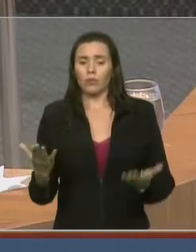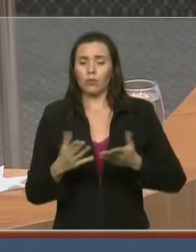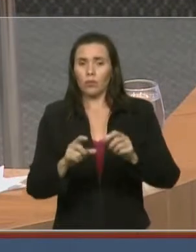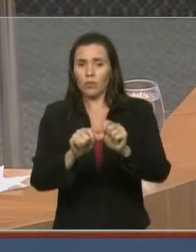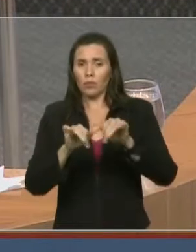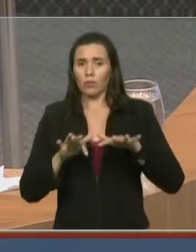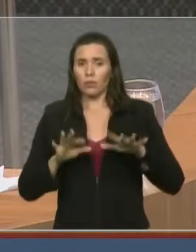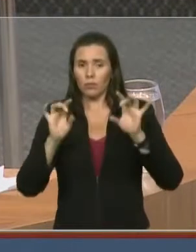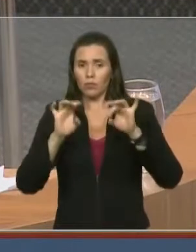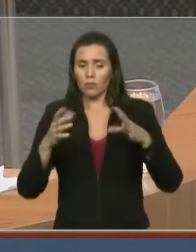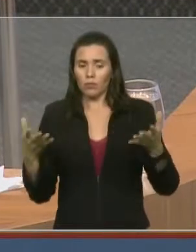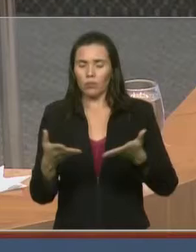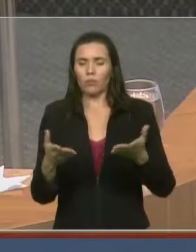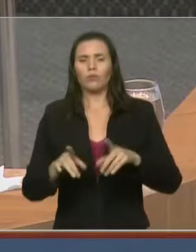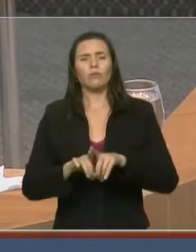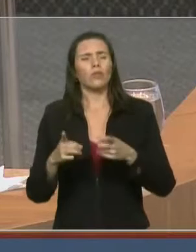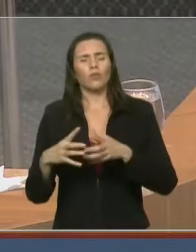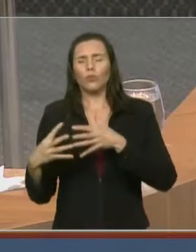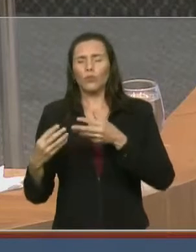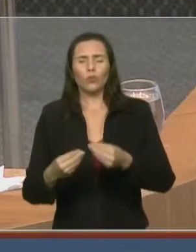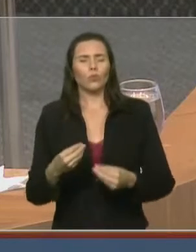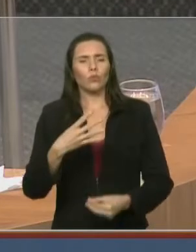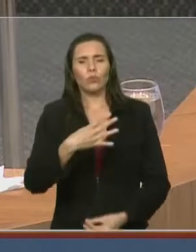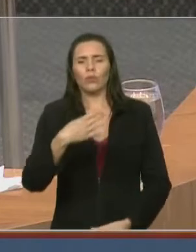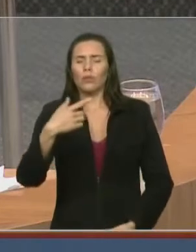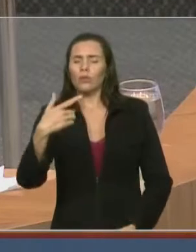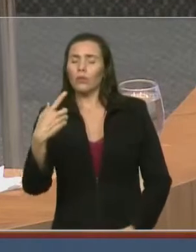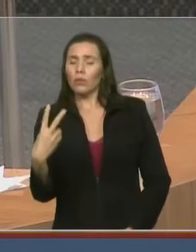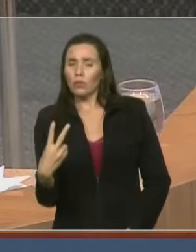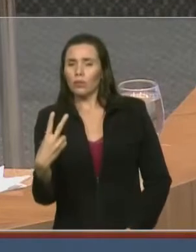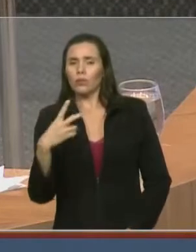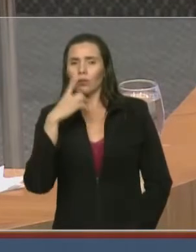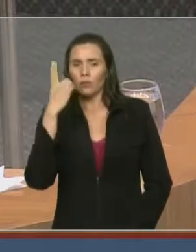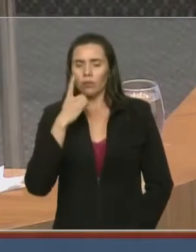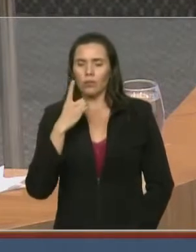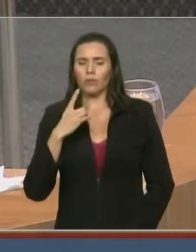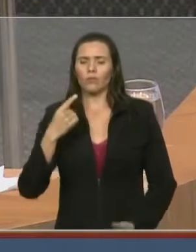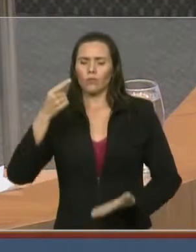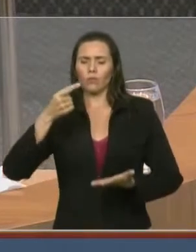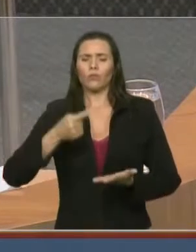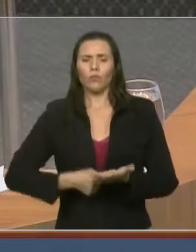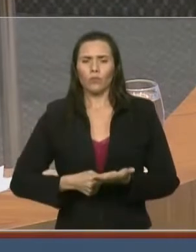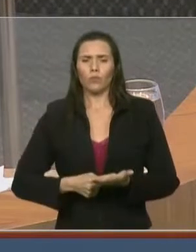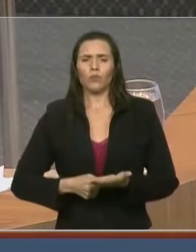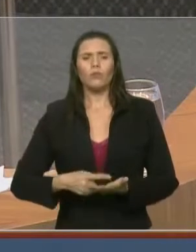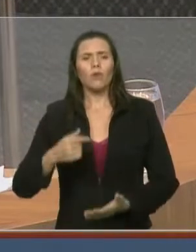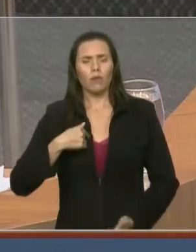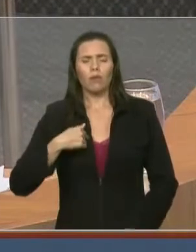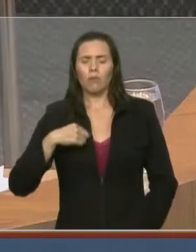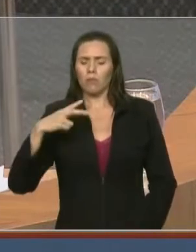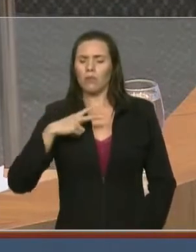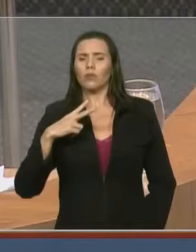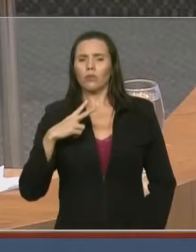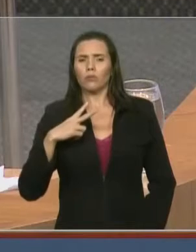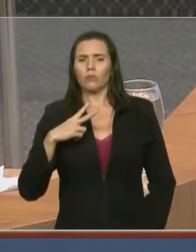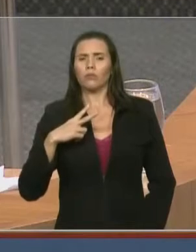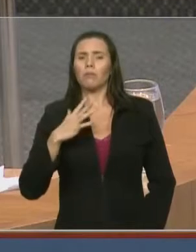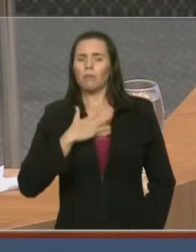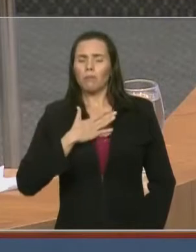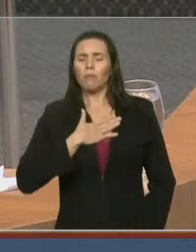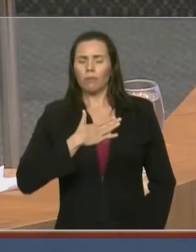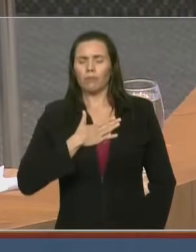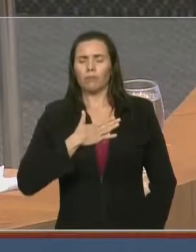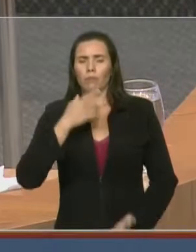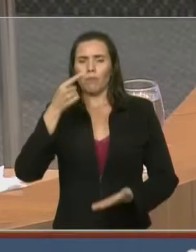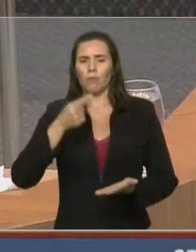a Casa, o nosso compromisso. E eu, em particular, o meu compromisso como deputado estadual,